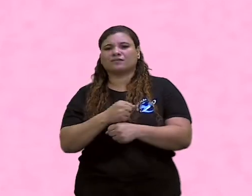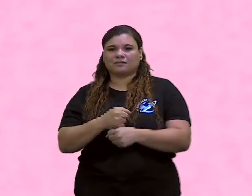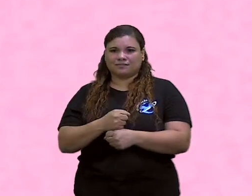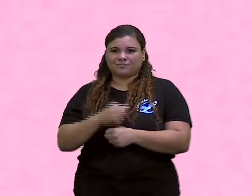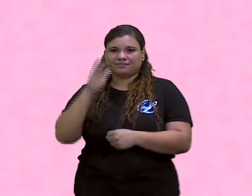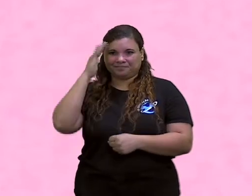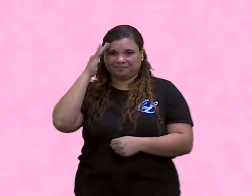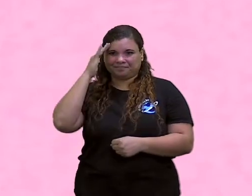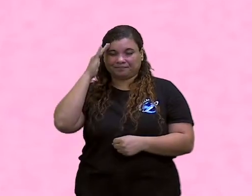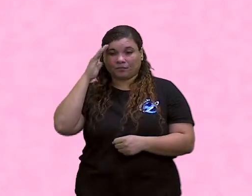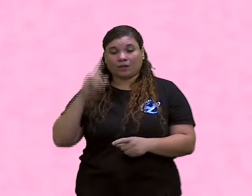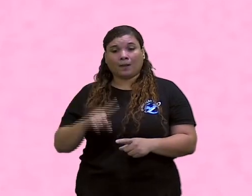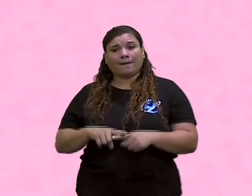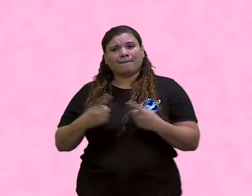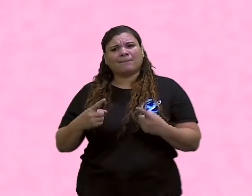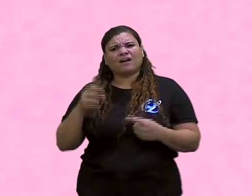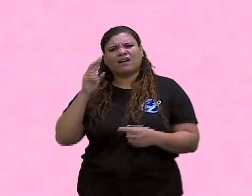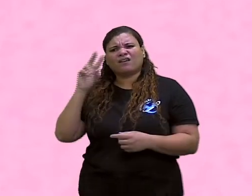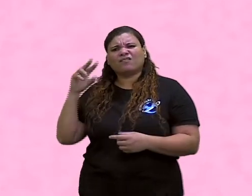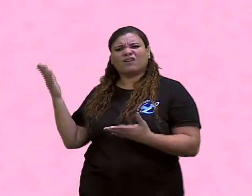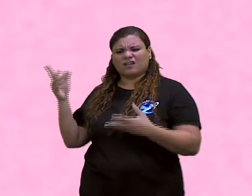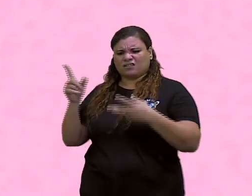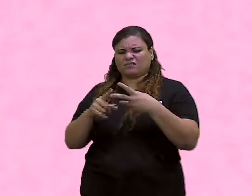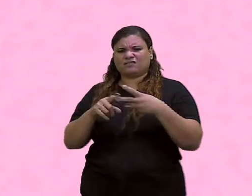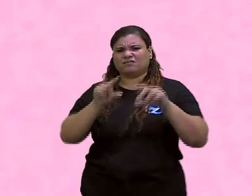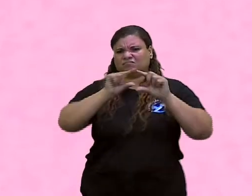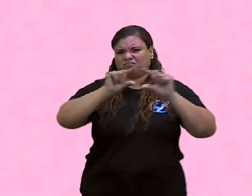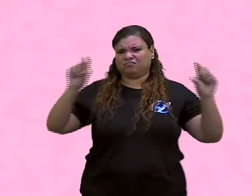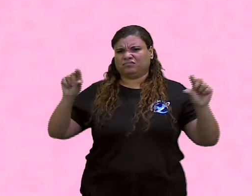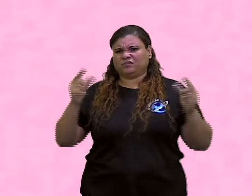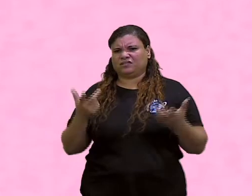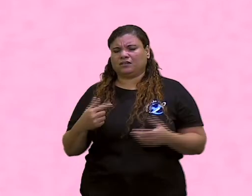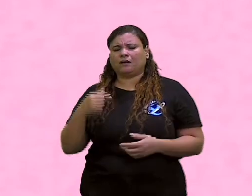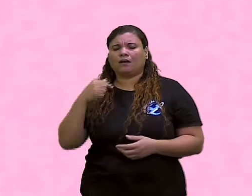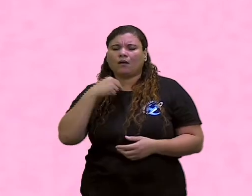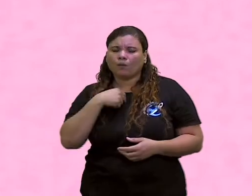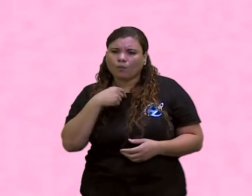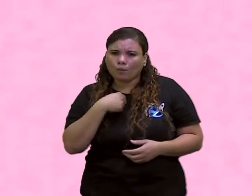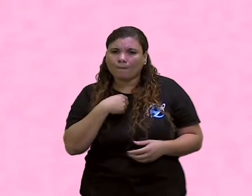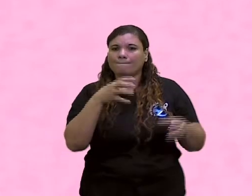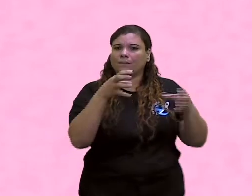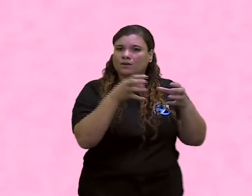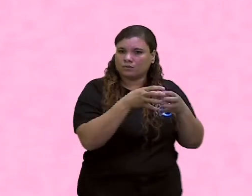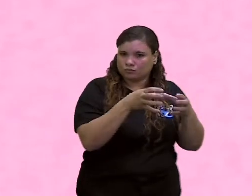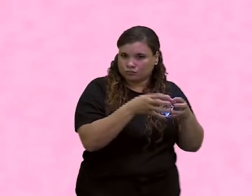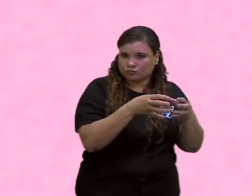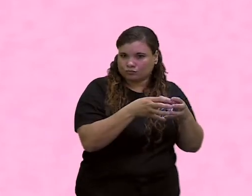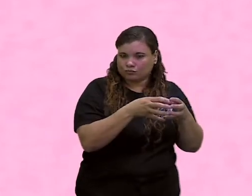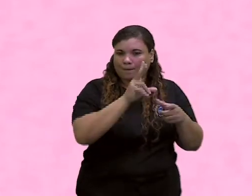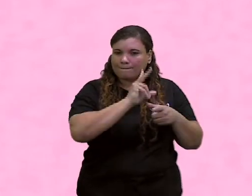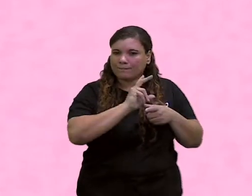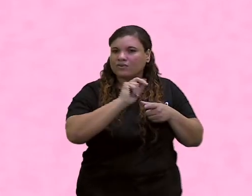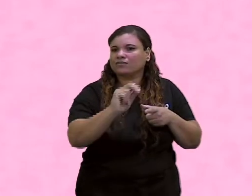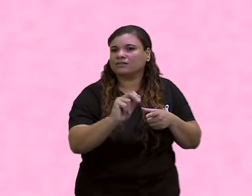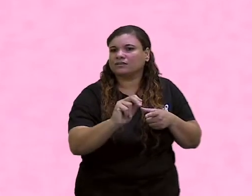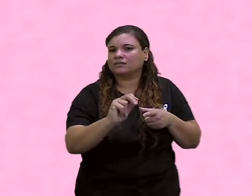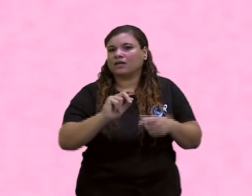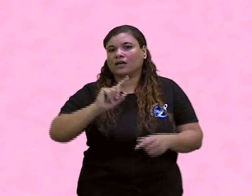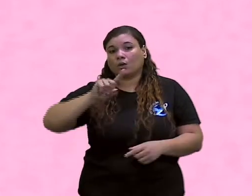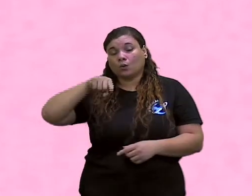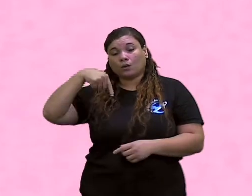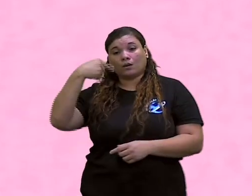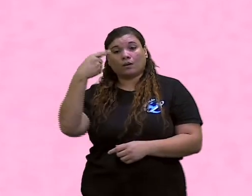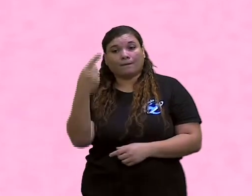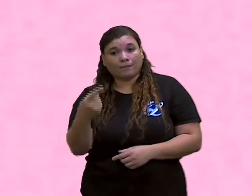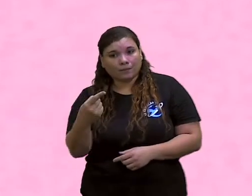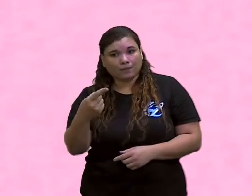no meio, né? Meu time venceu após 7 anos um campeonato. E aí você percebeu que